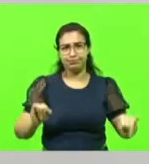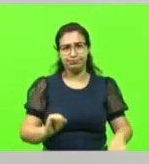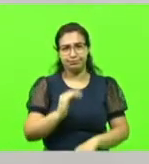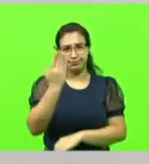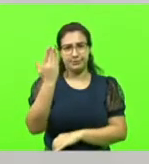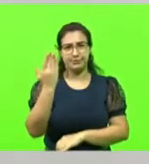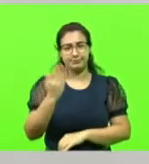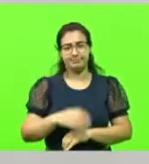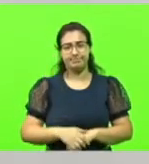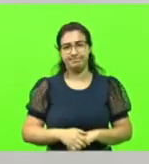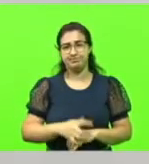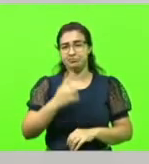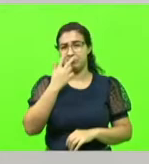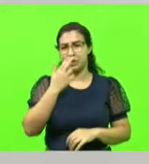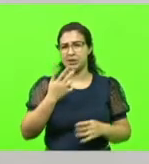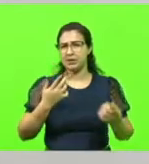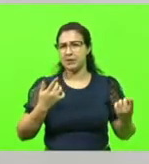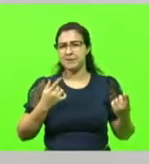Contrariando